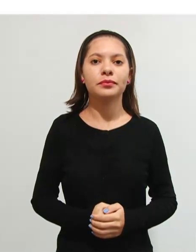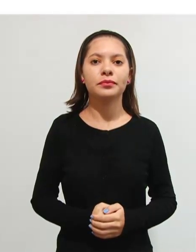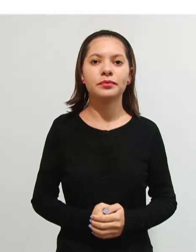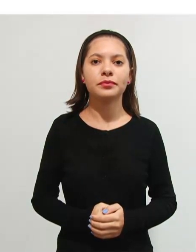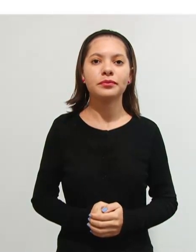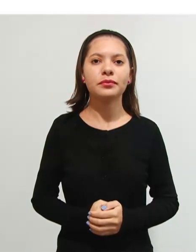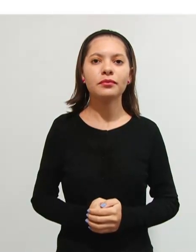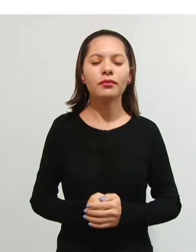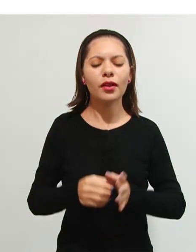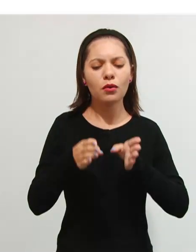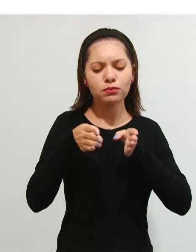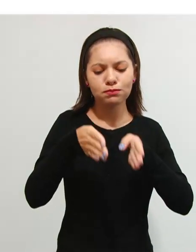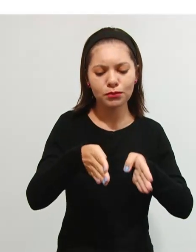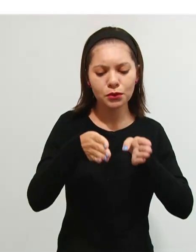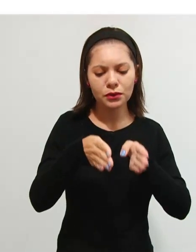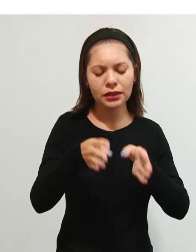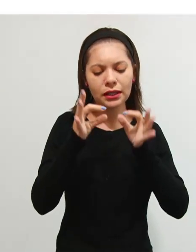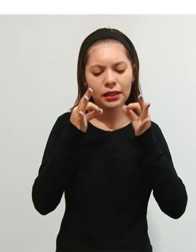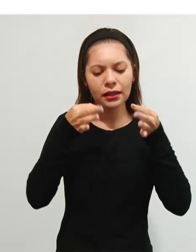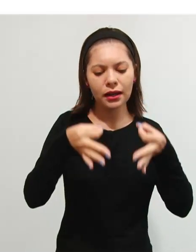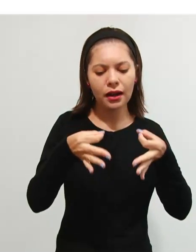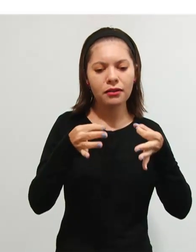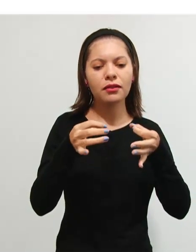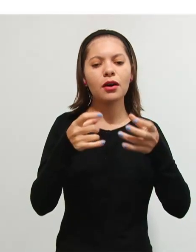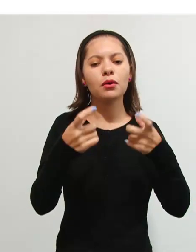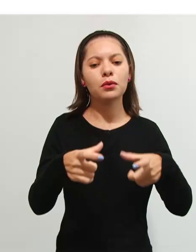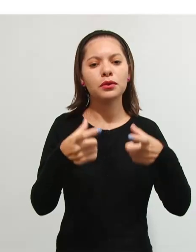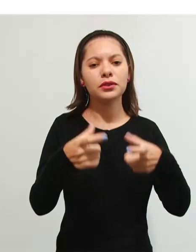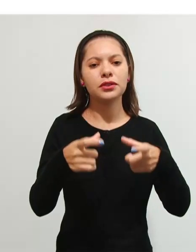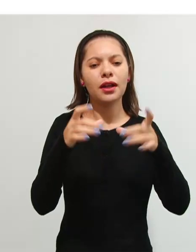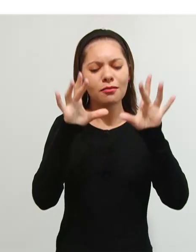se concentrava basicamente em